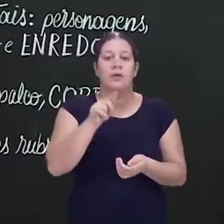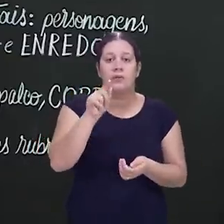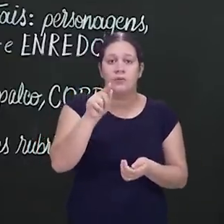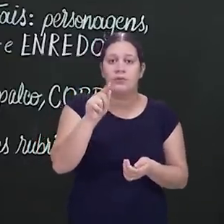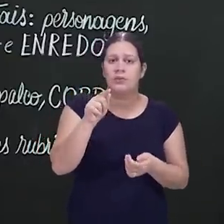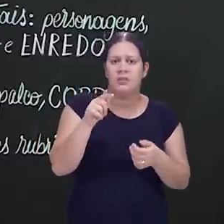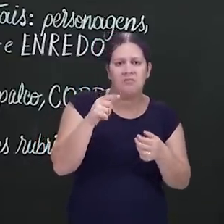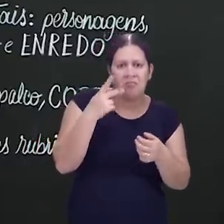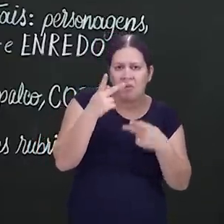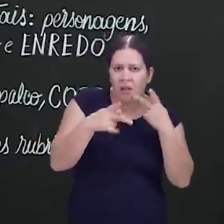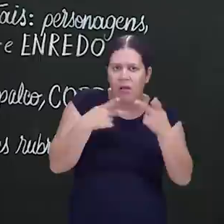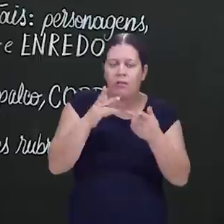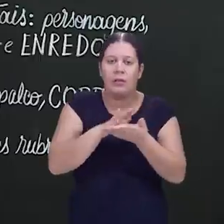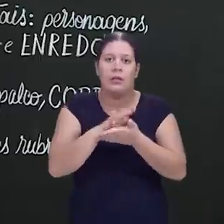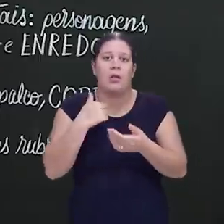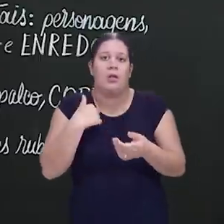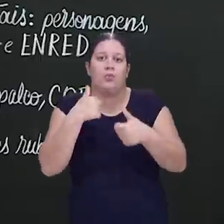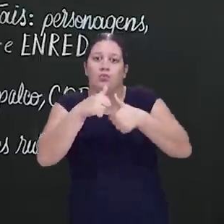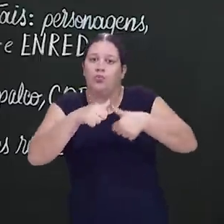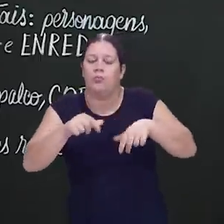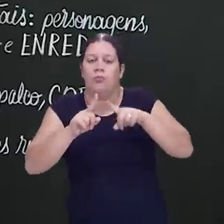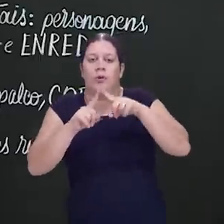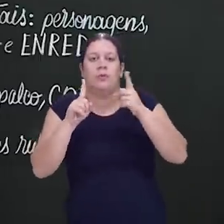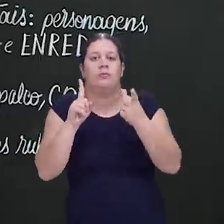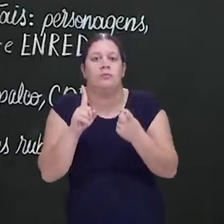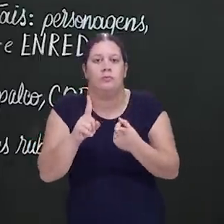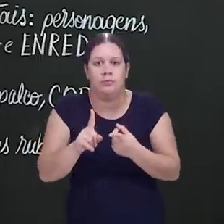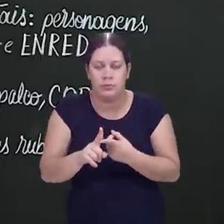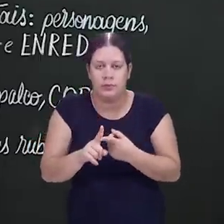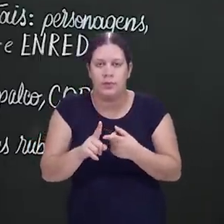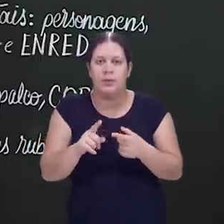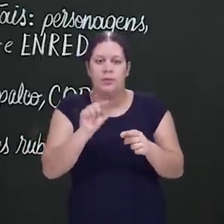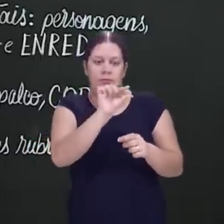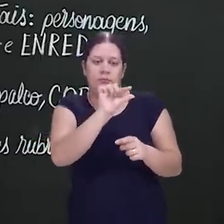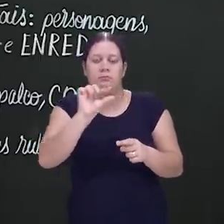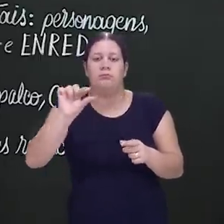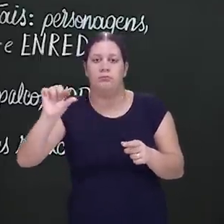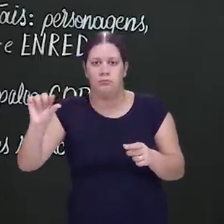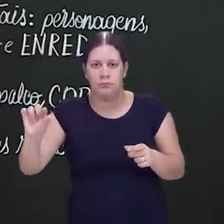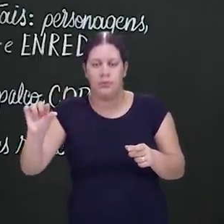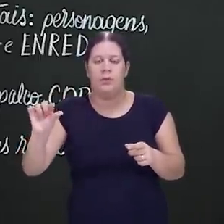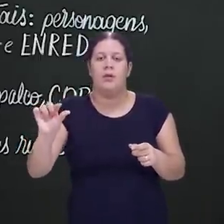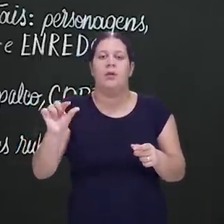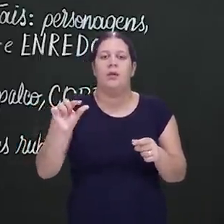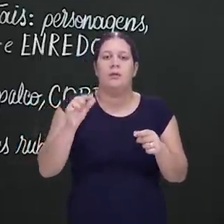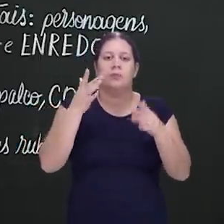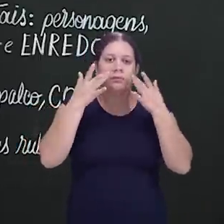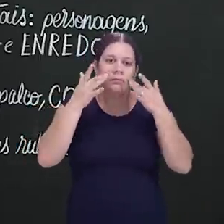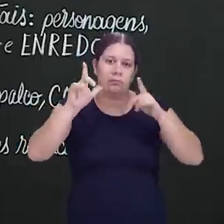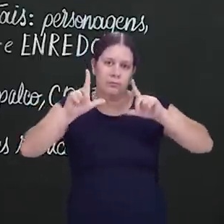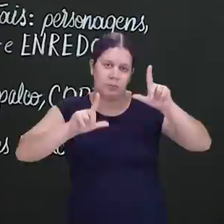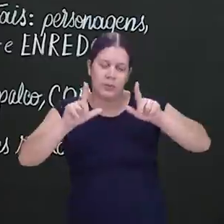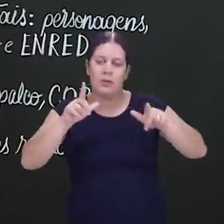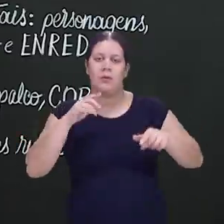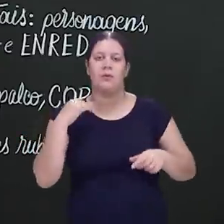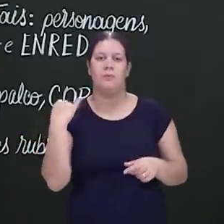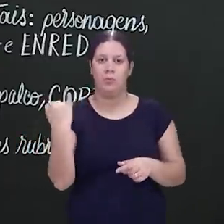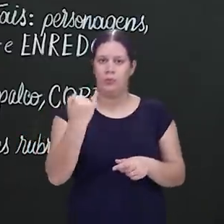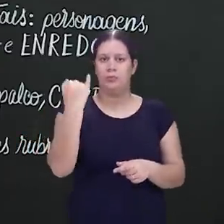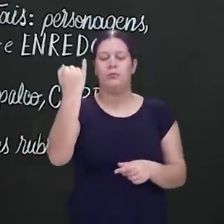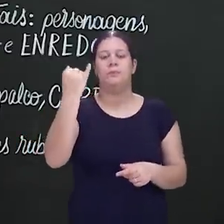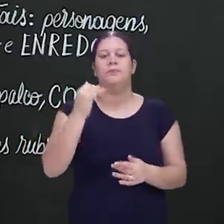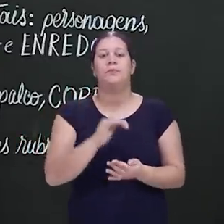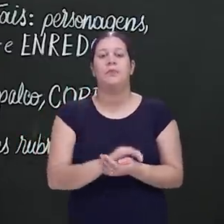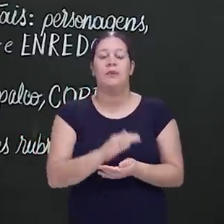não vai dizer nada, eu disse que estou grávida. Bom, essa é a fala de Maria, a gente sabe que ela está nervosa, então essa indicação é super importante para o